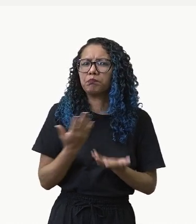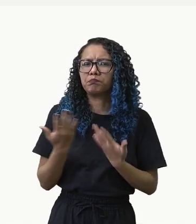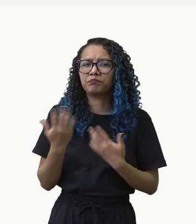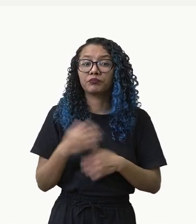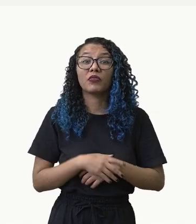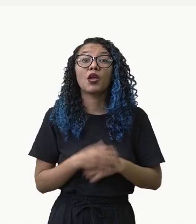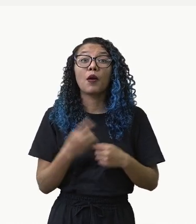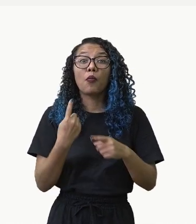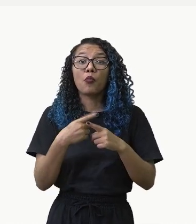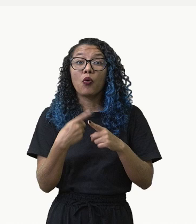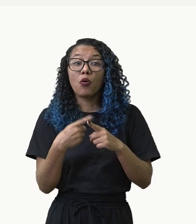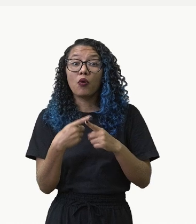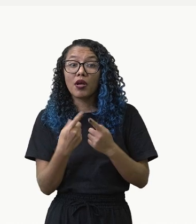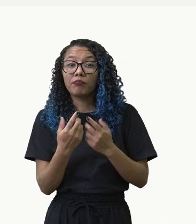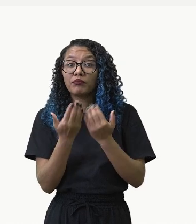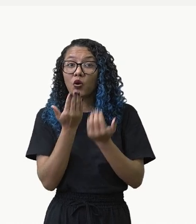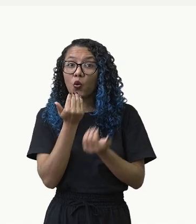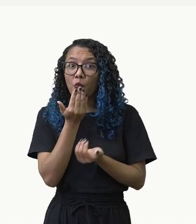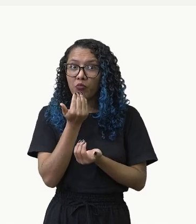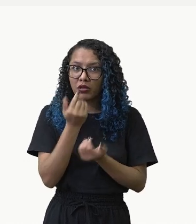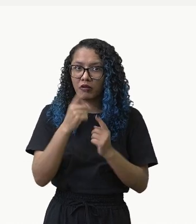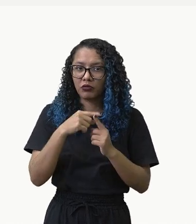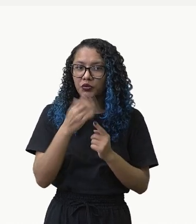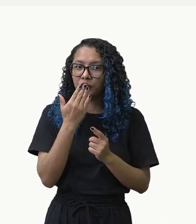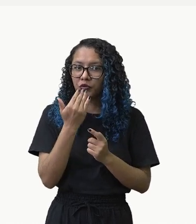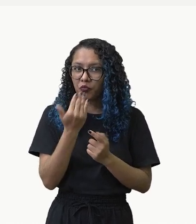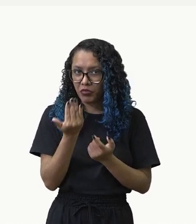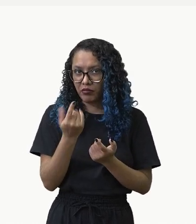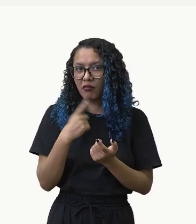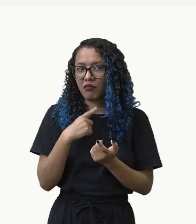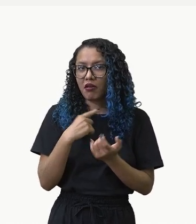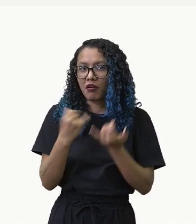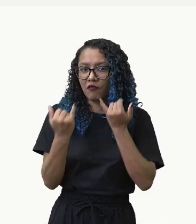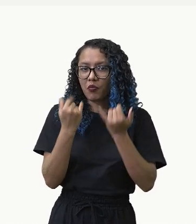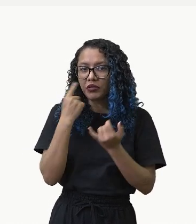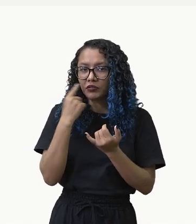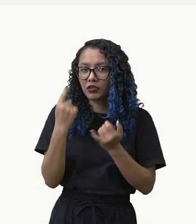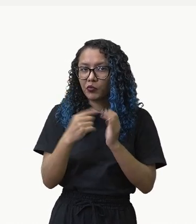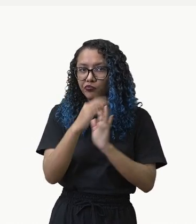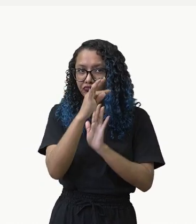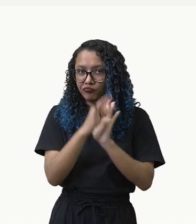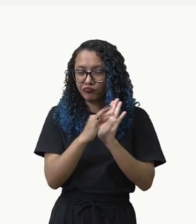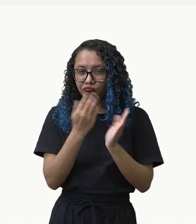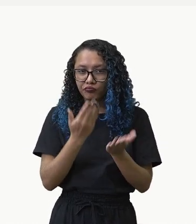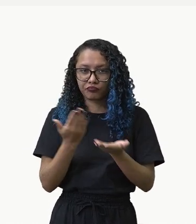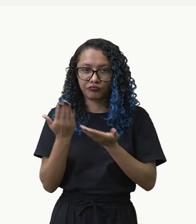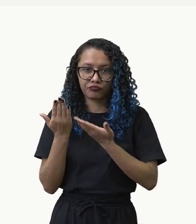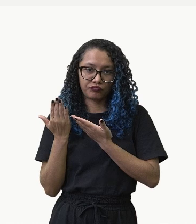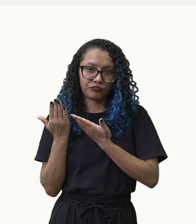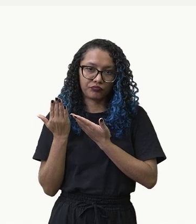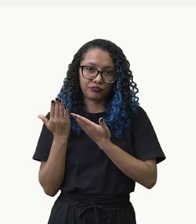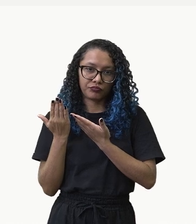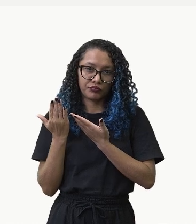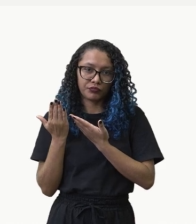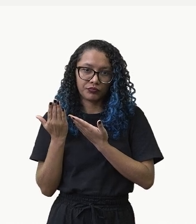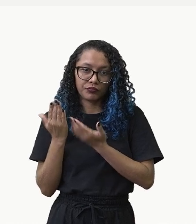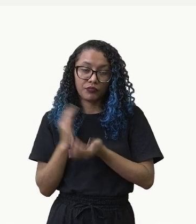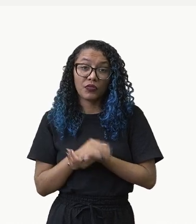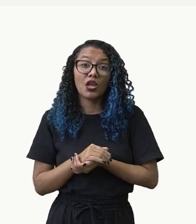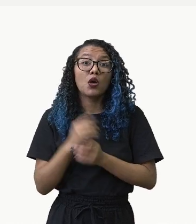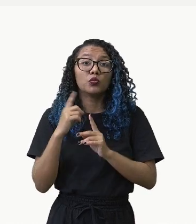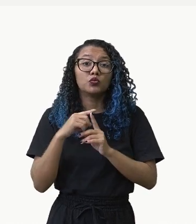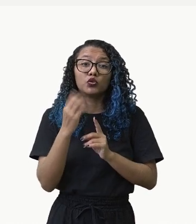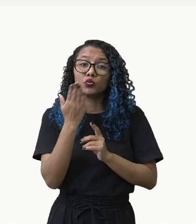animais a informação está aqui na frase no Exemplo né a alimentação dele o tipo de de de de alimento que